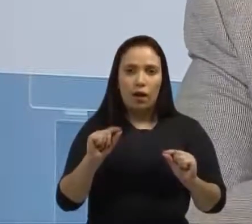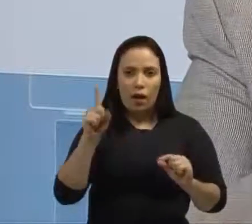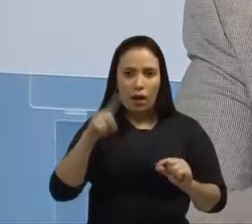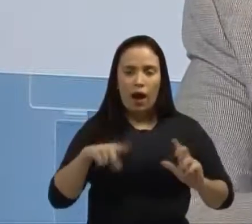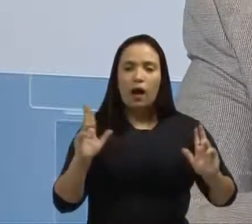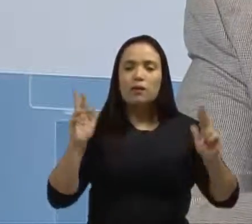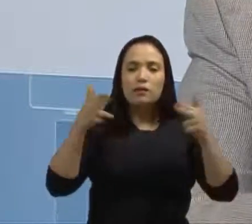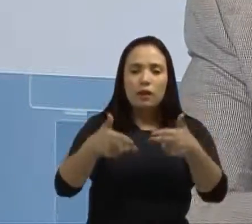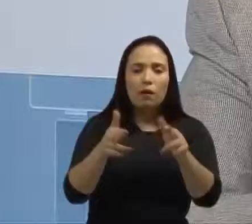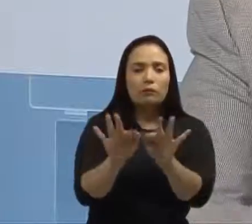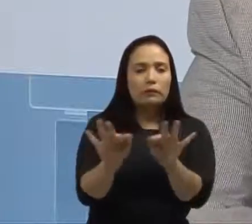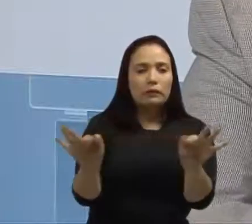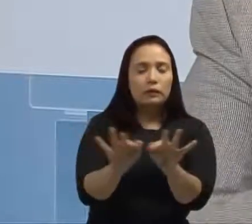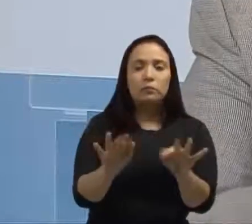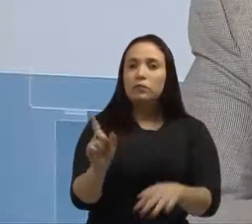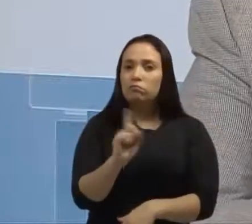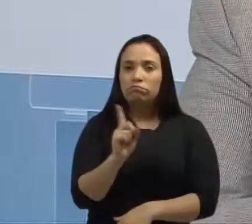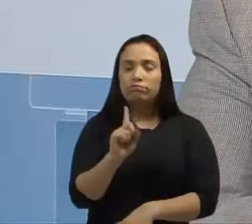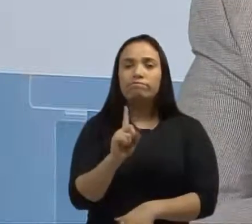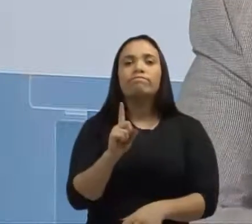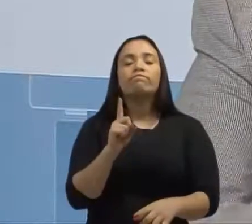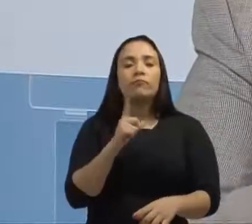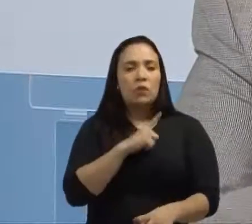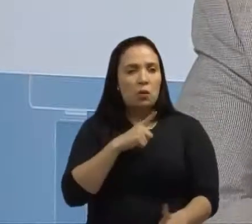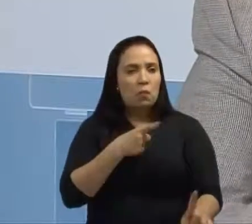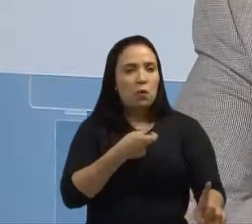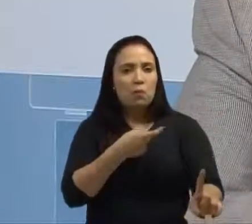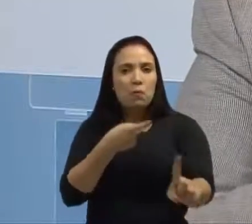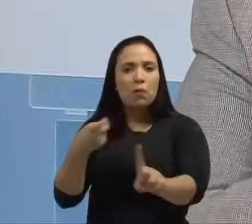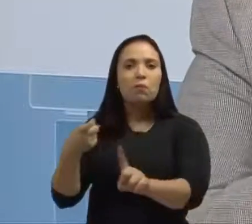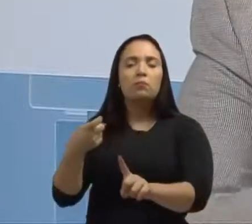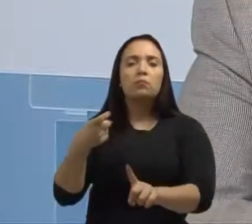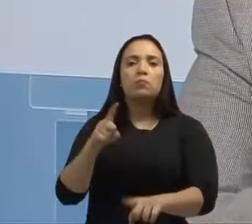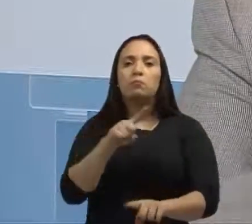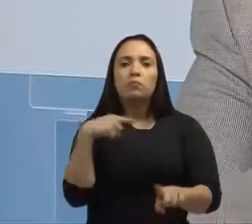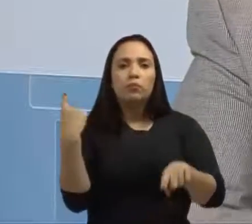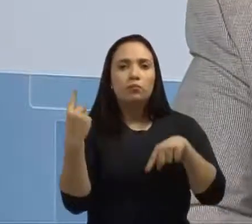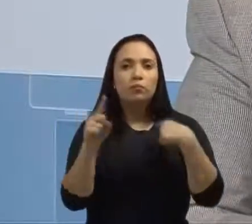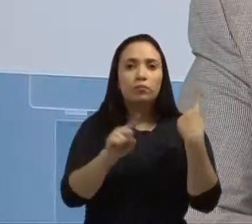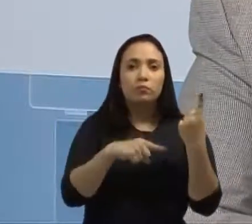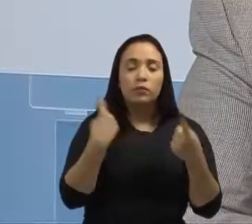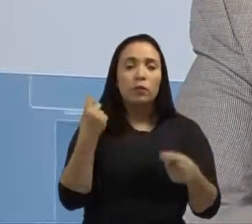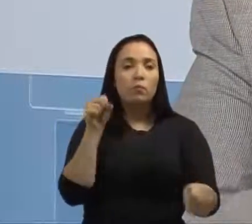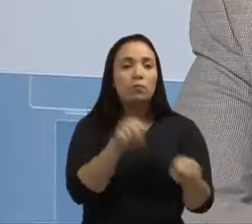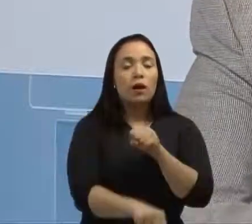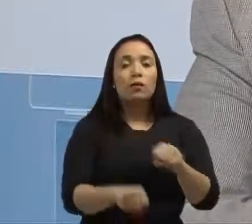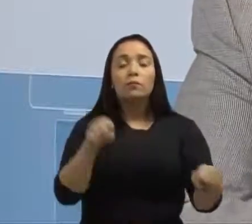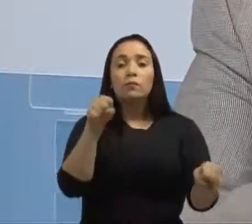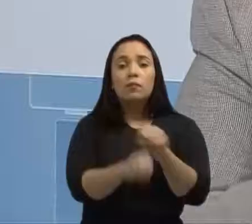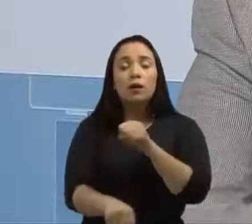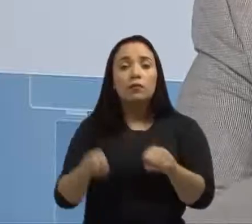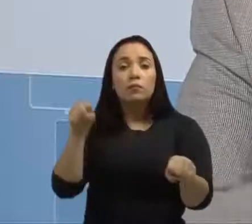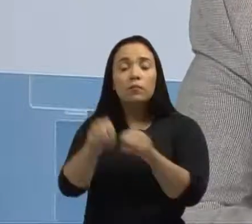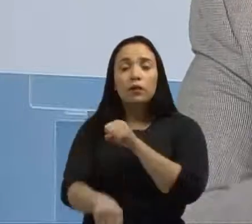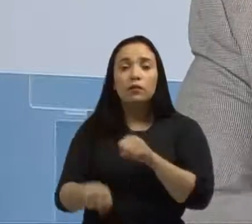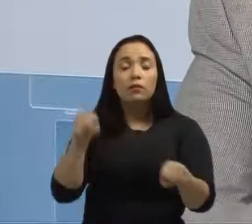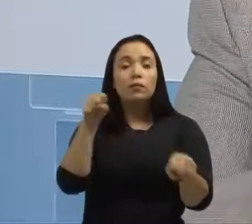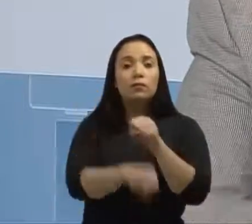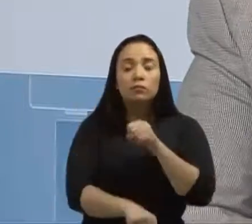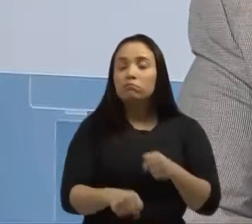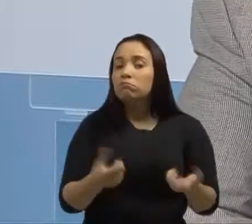sendo assaltado na rua. As pessoas estão sendo mortas sem levar nada. As pessoas estão sendo